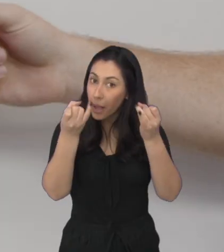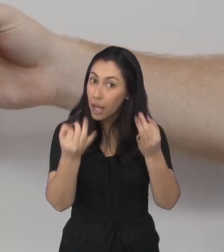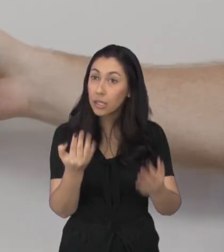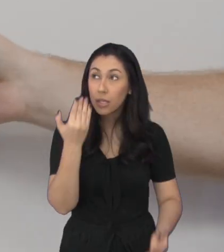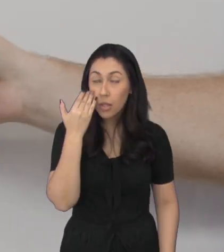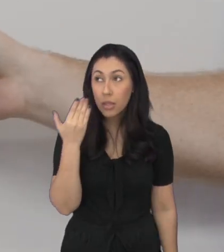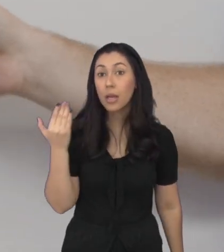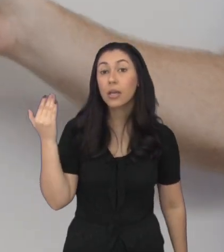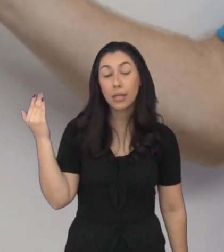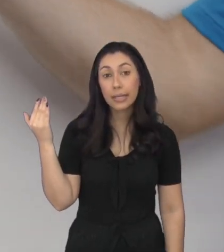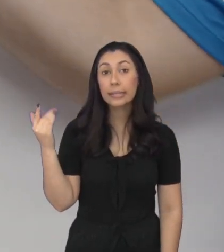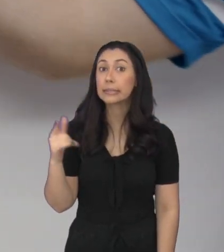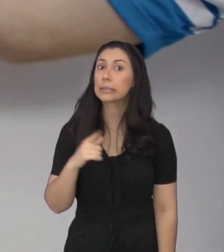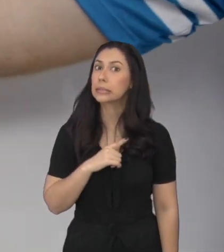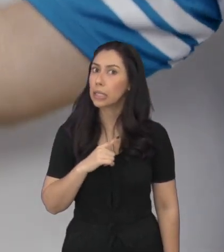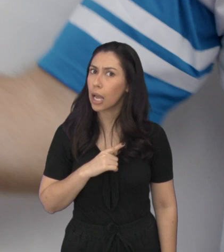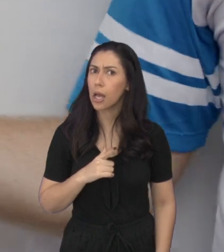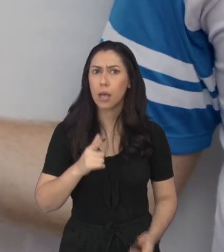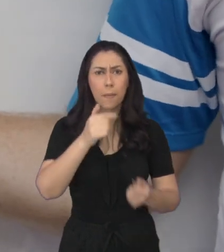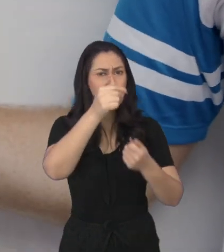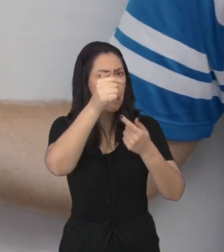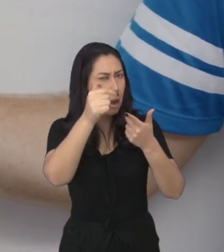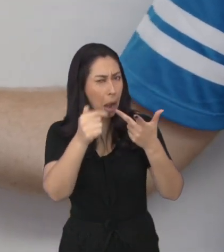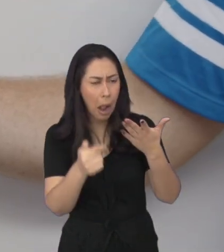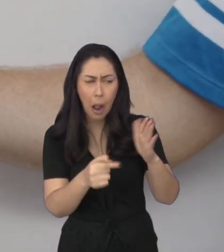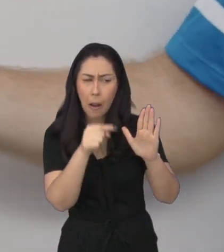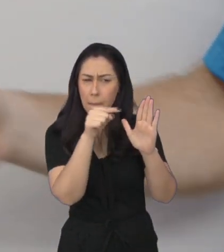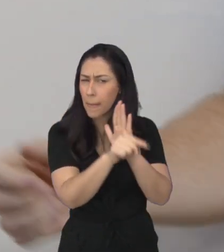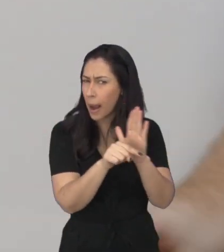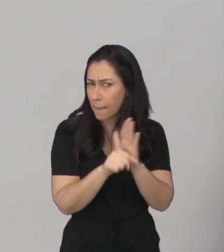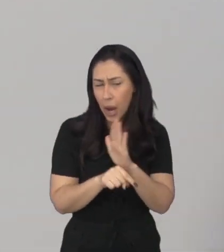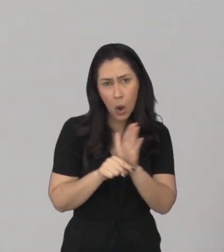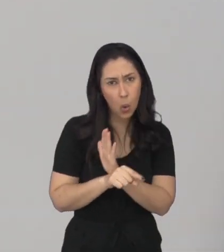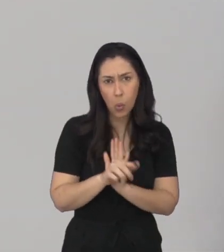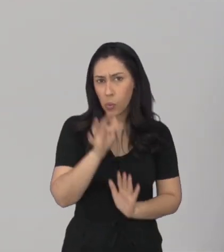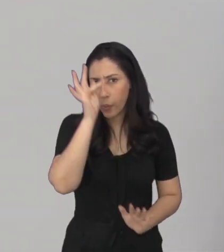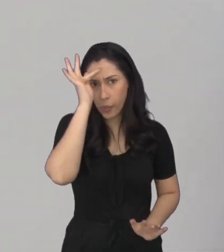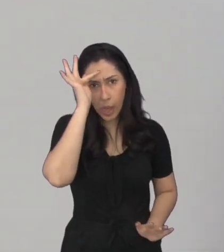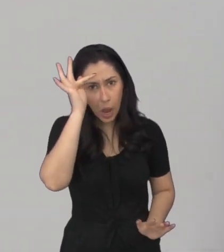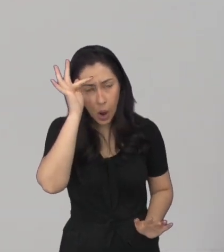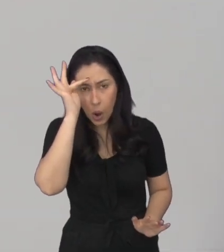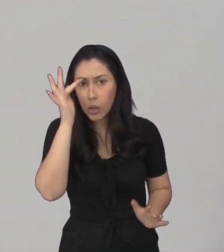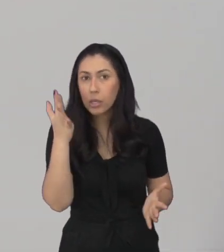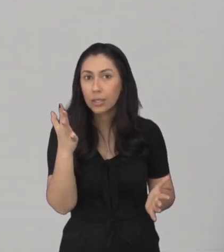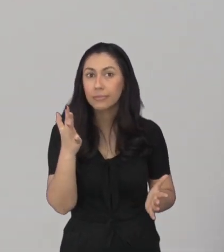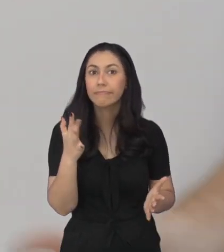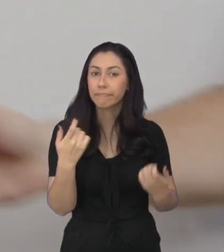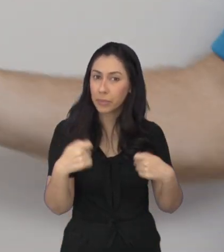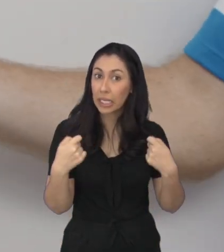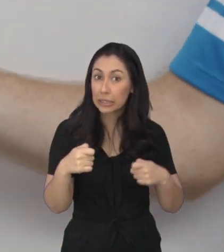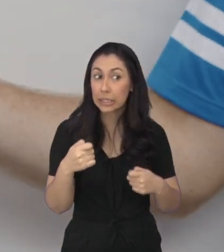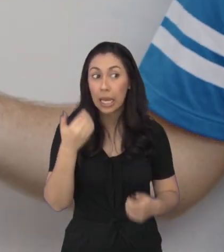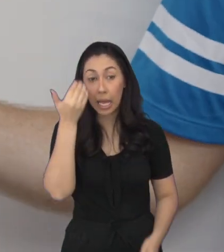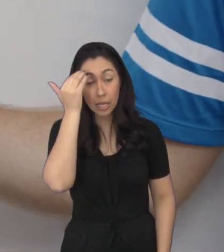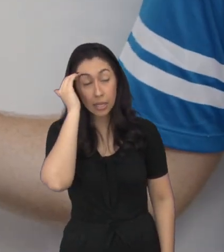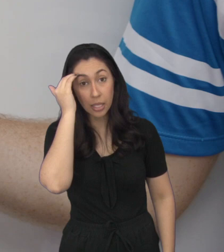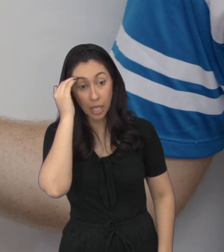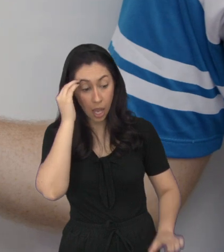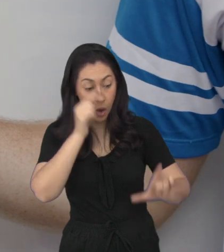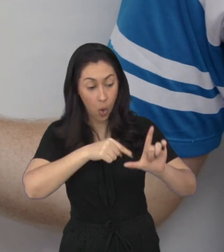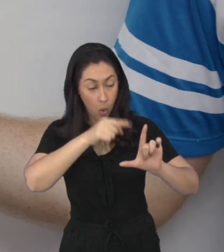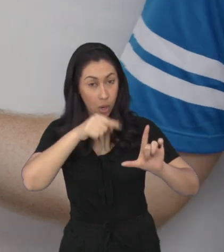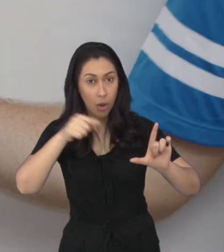Várias questões envolvem esse gráfico. Questões teóricas, questões de interpretação.